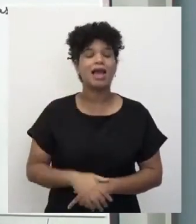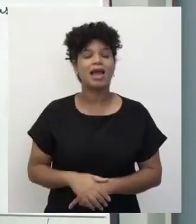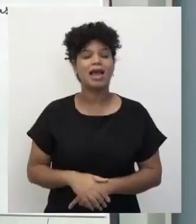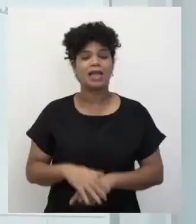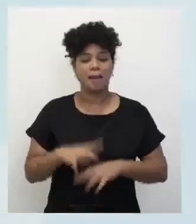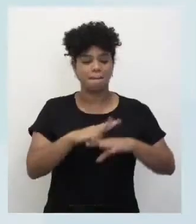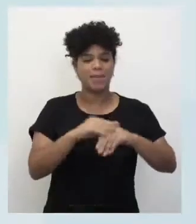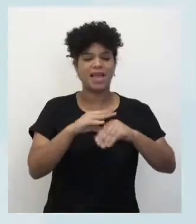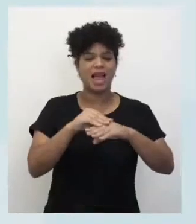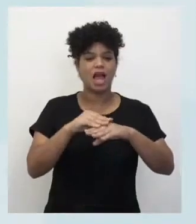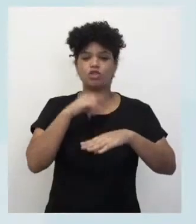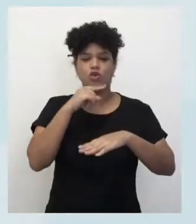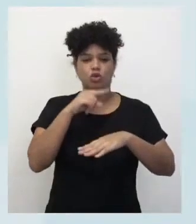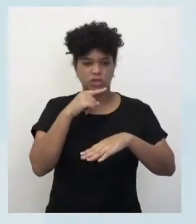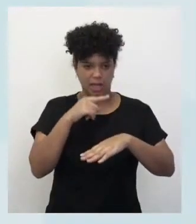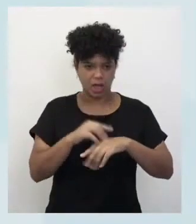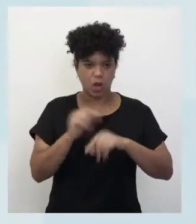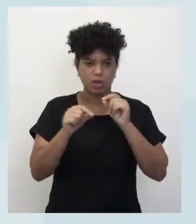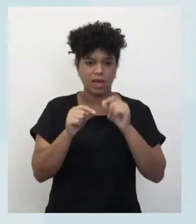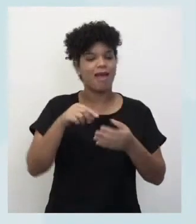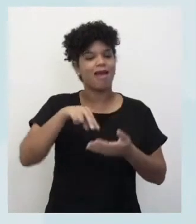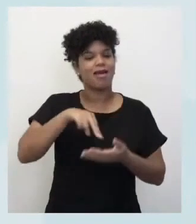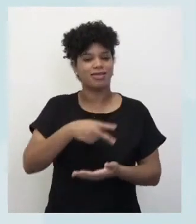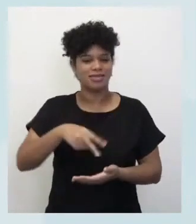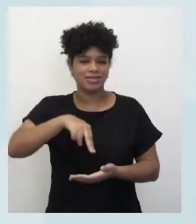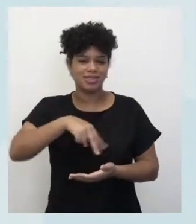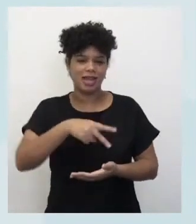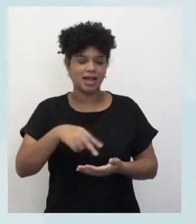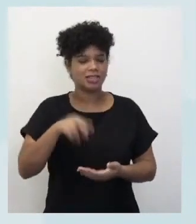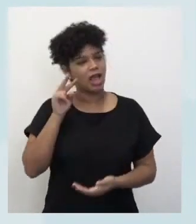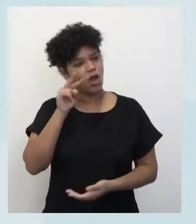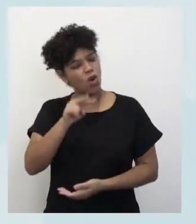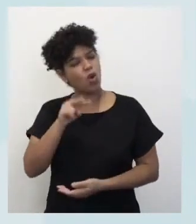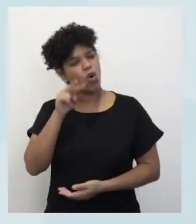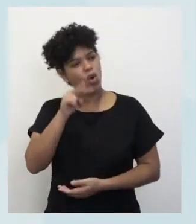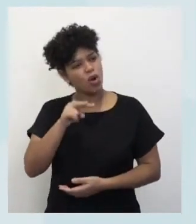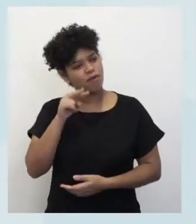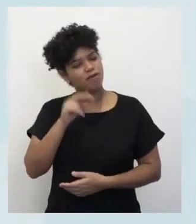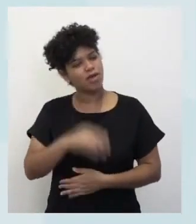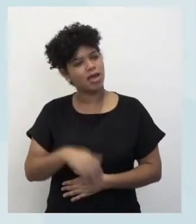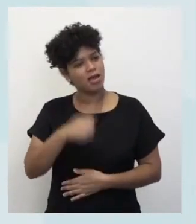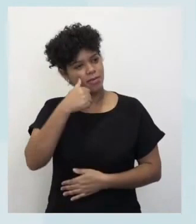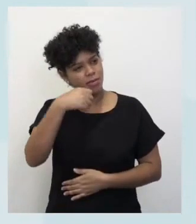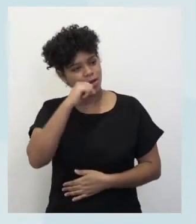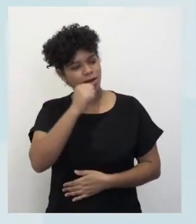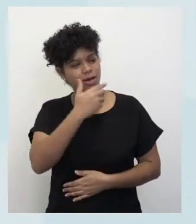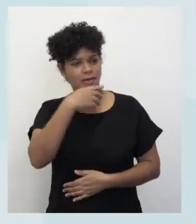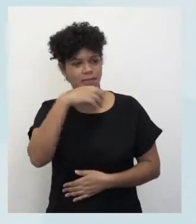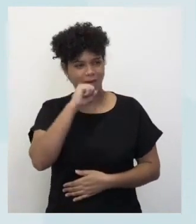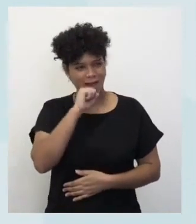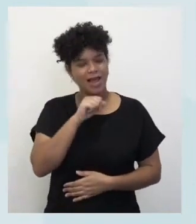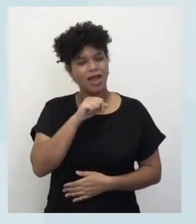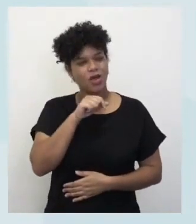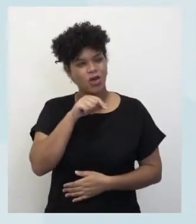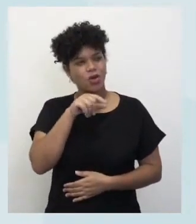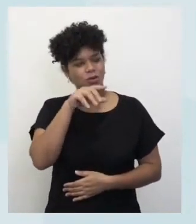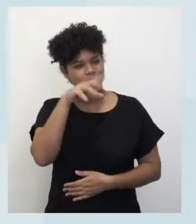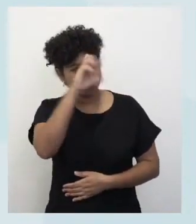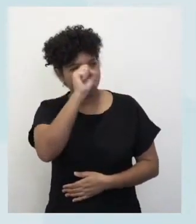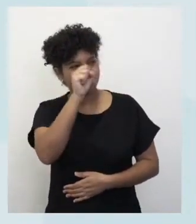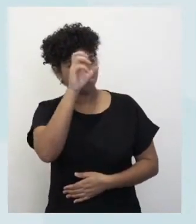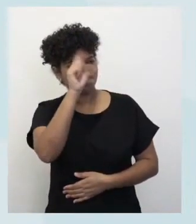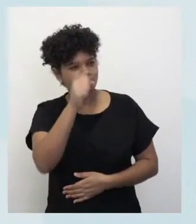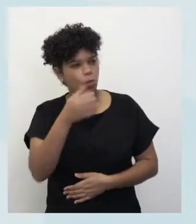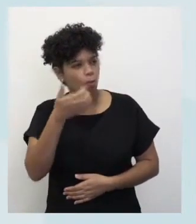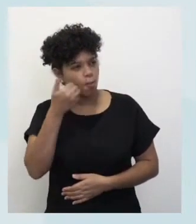imateriais, que são as danças, que a gente aprende observando, né? Como nossos pais dançam, né? Geralmente a gente observa os mais antigos, né, os